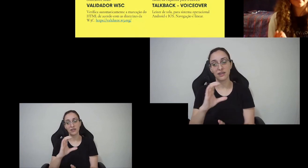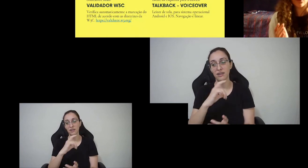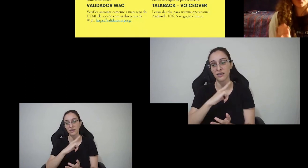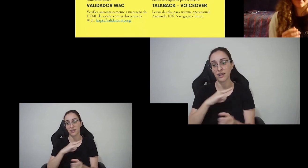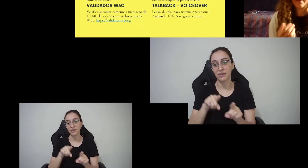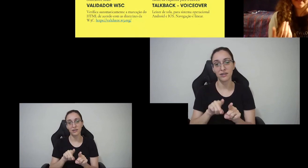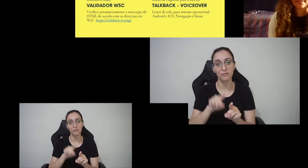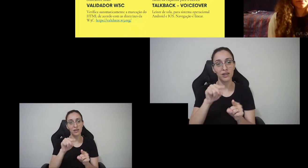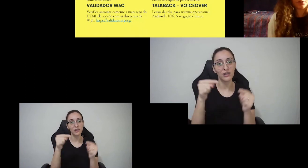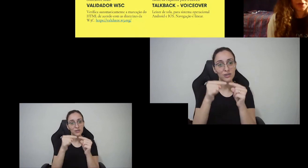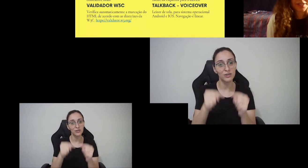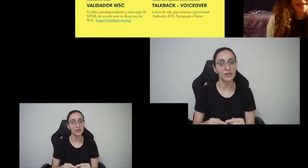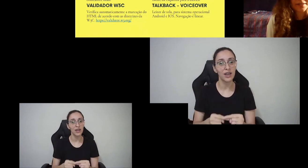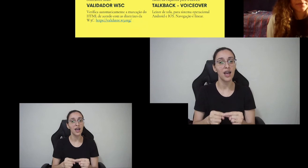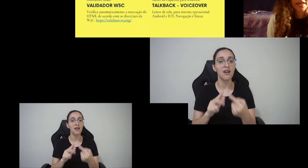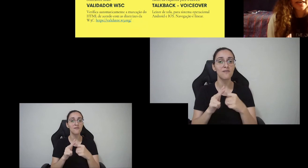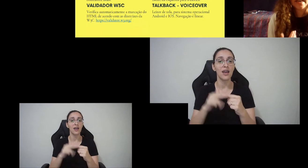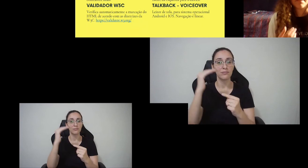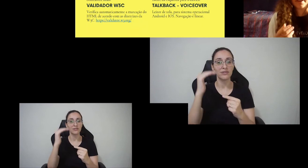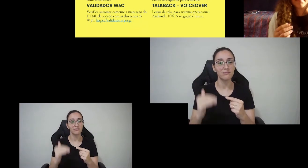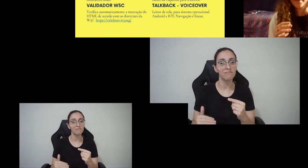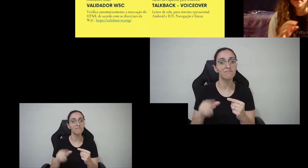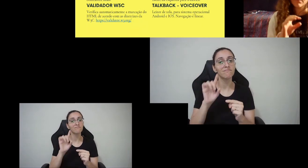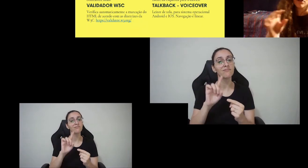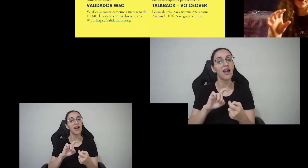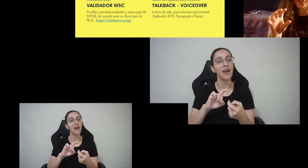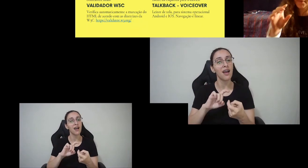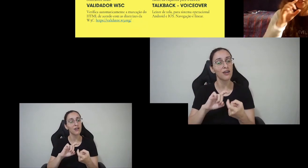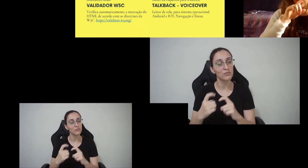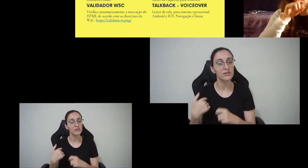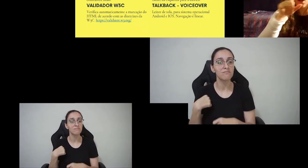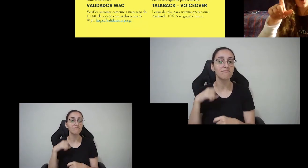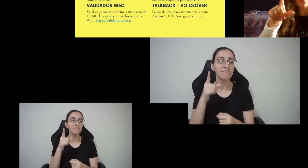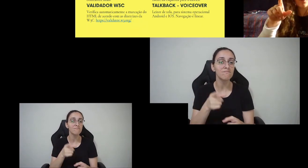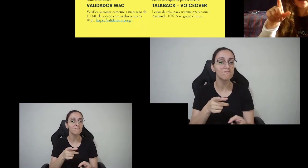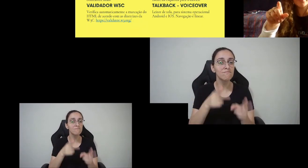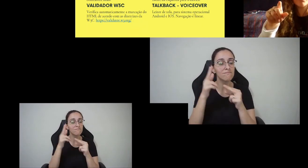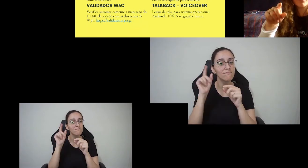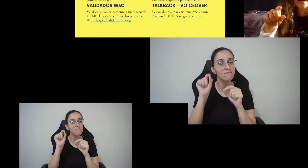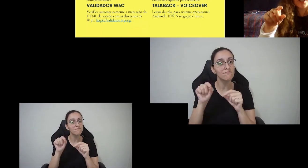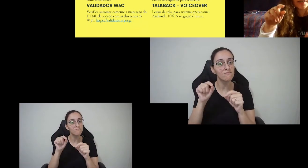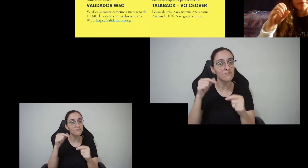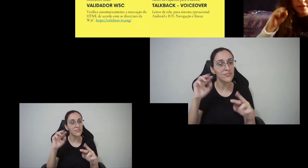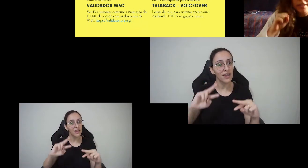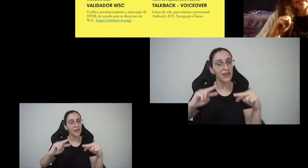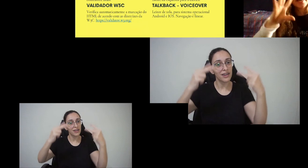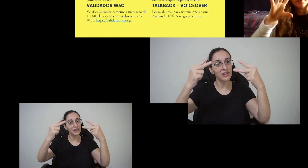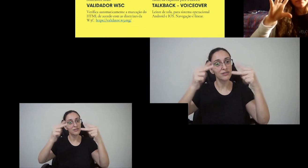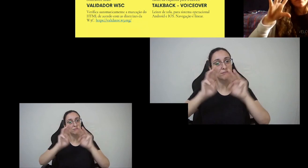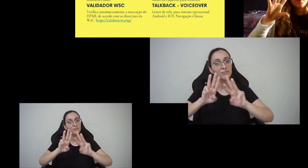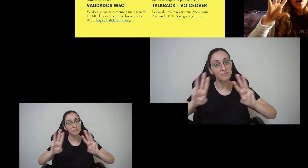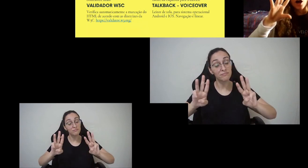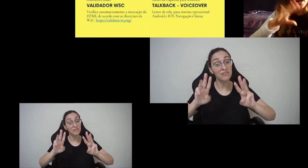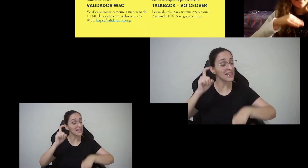nesse quesito de uma ferramenta semi-automatizada, e ele verifica automaticamente, então eu coloco o link do meu site ali, e